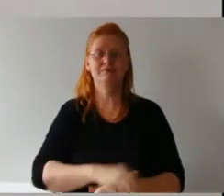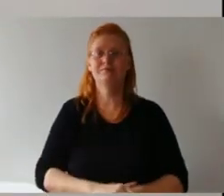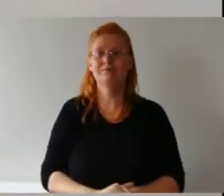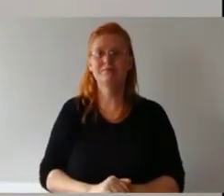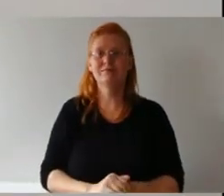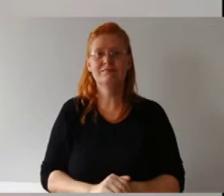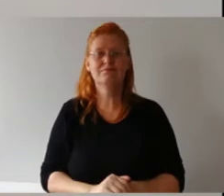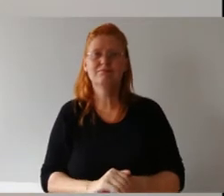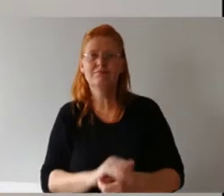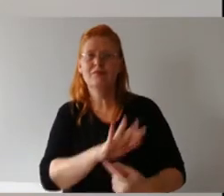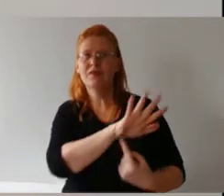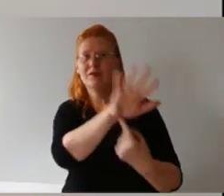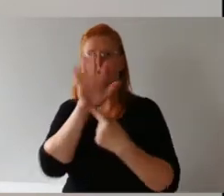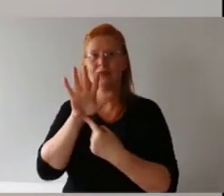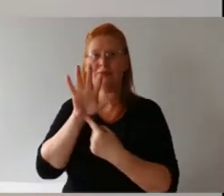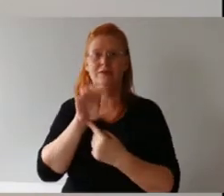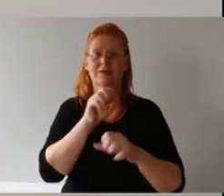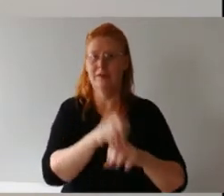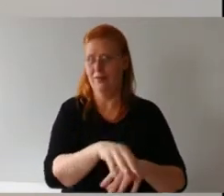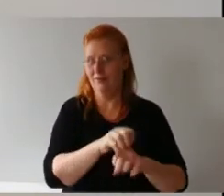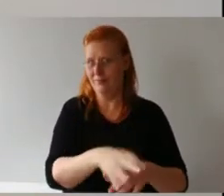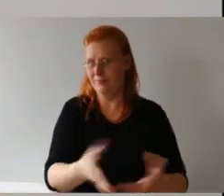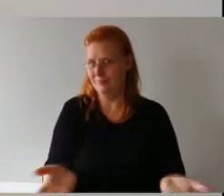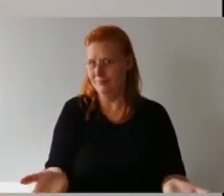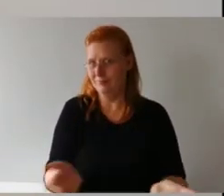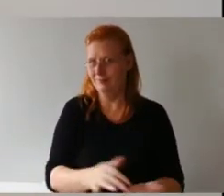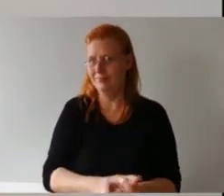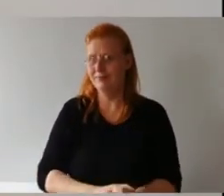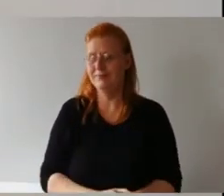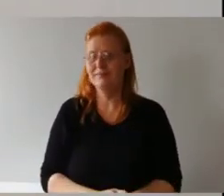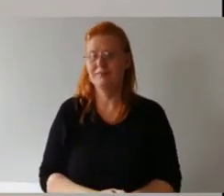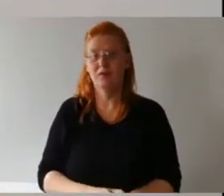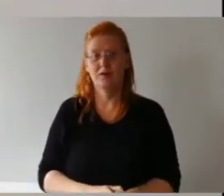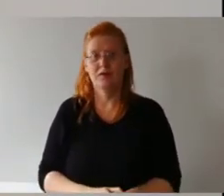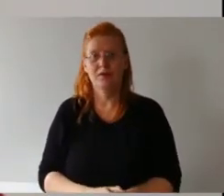Pontos esses que provavelmente deveriam ser apresentados na aula.